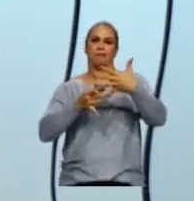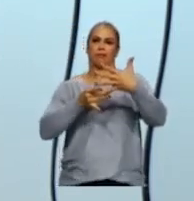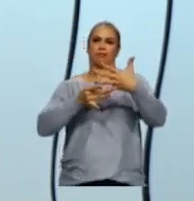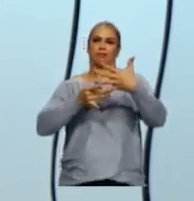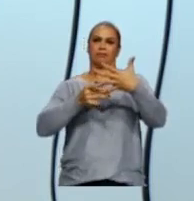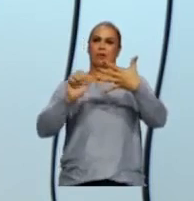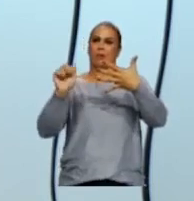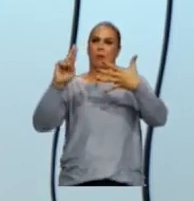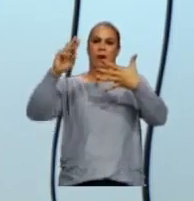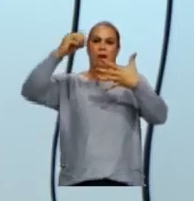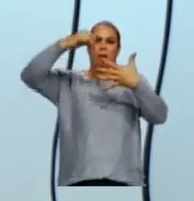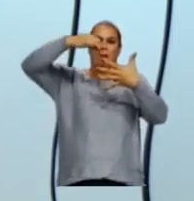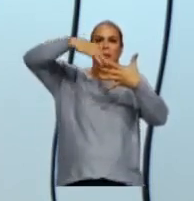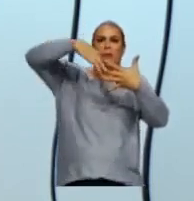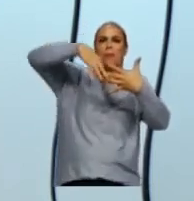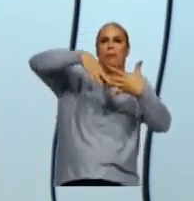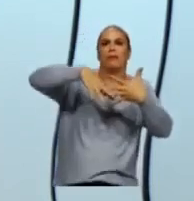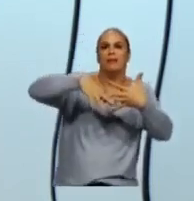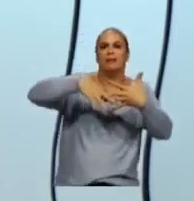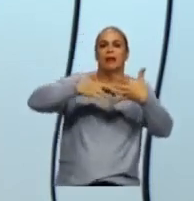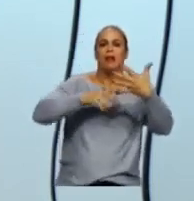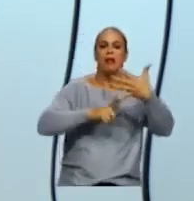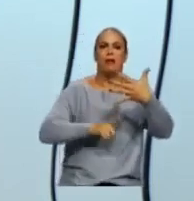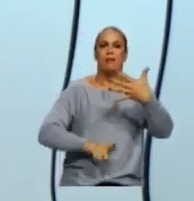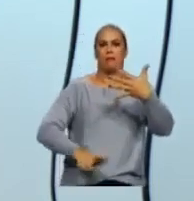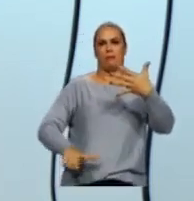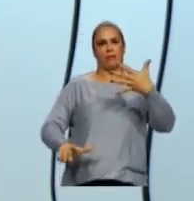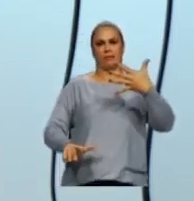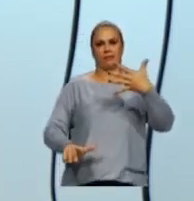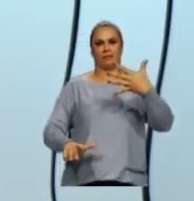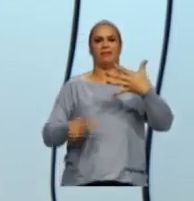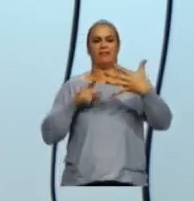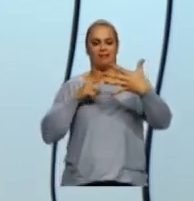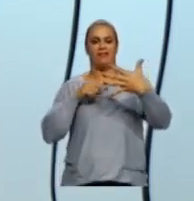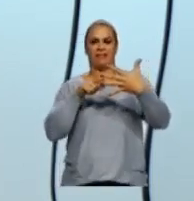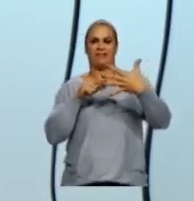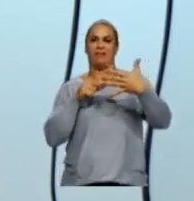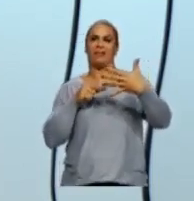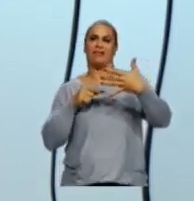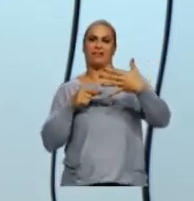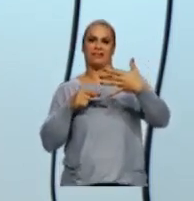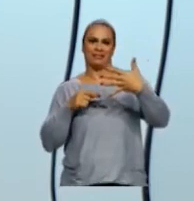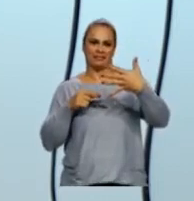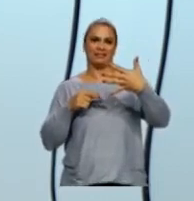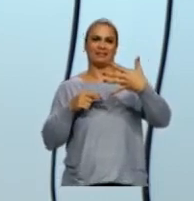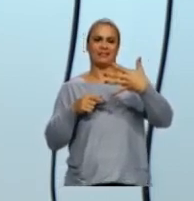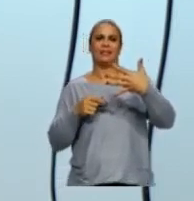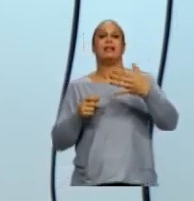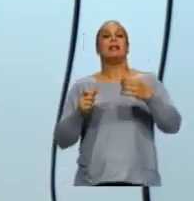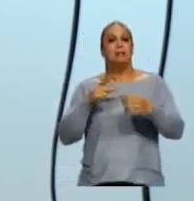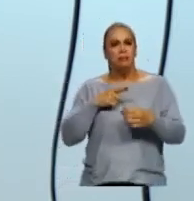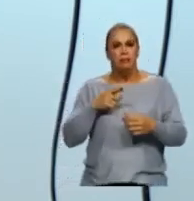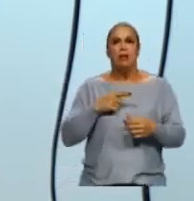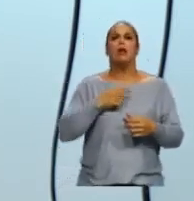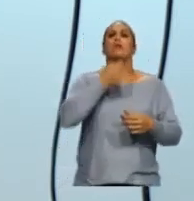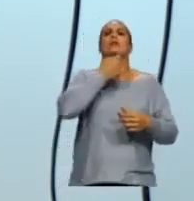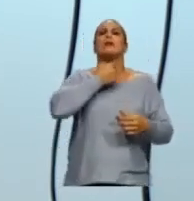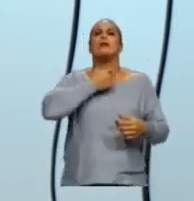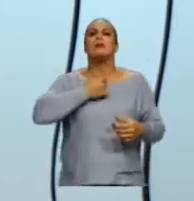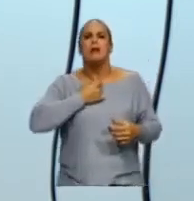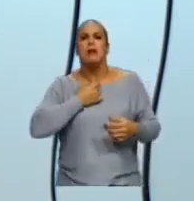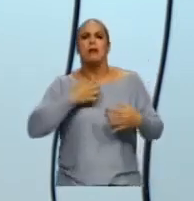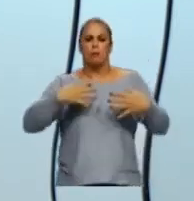se passar alguma outra impureza, existem células ciliadas na traqueia, nos brônquios e nos bronquíolos, que ainda